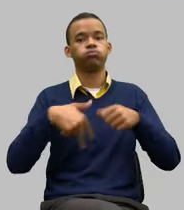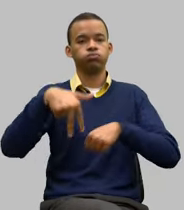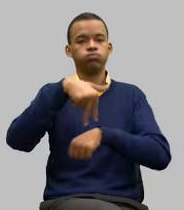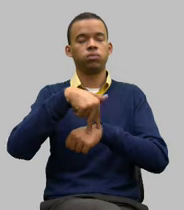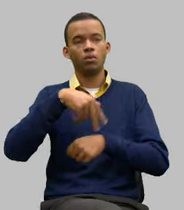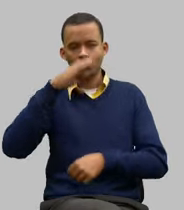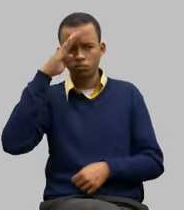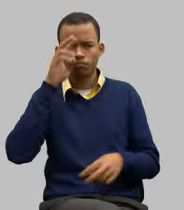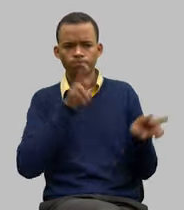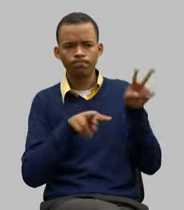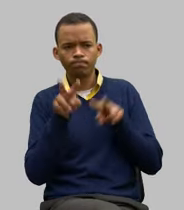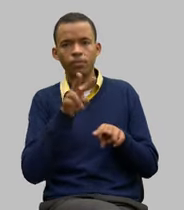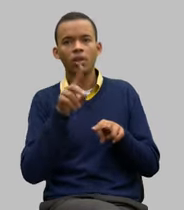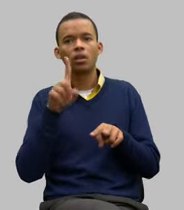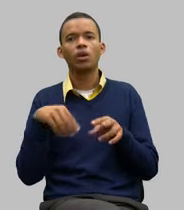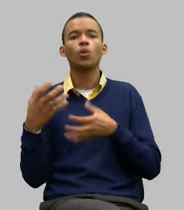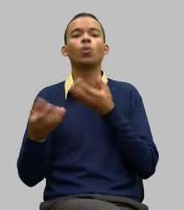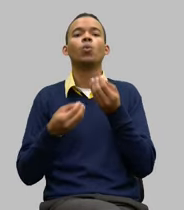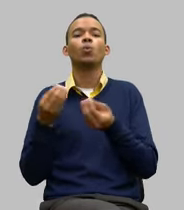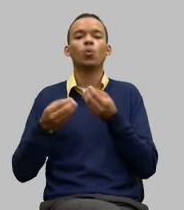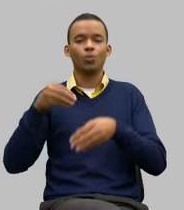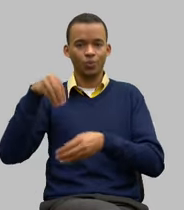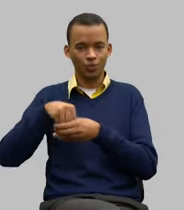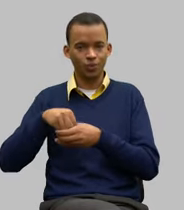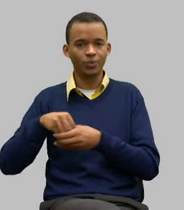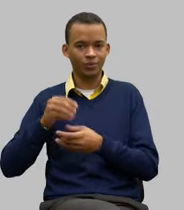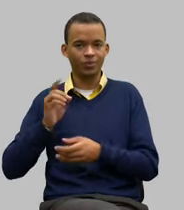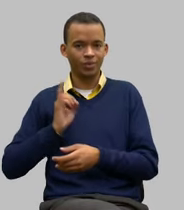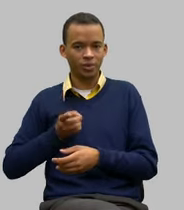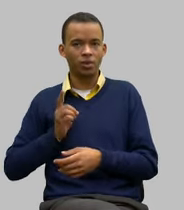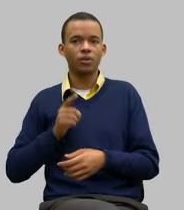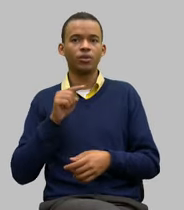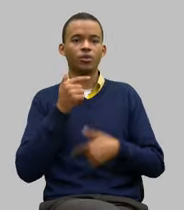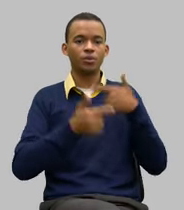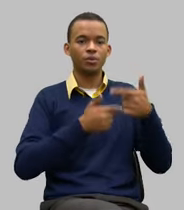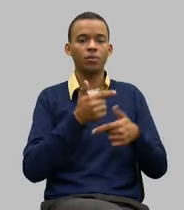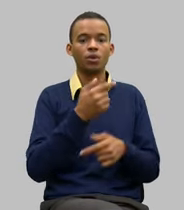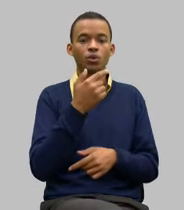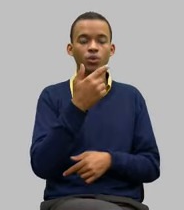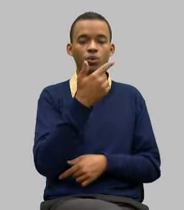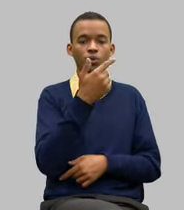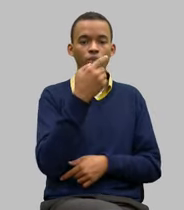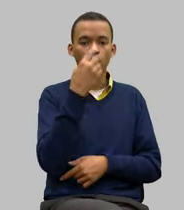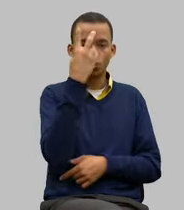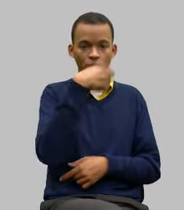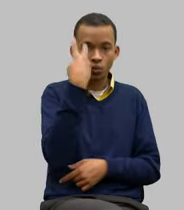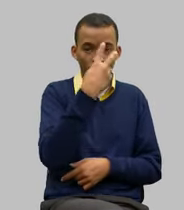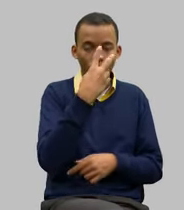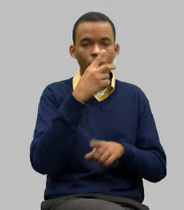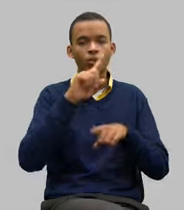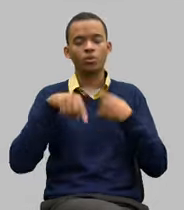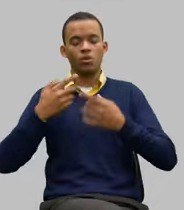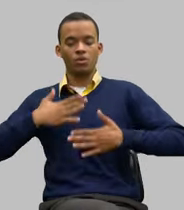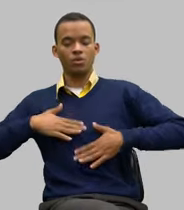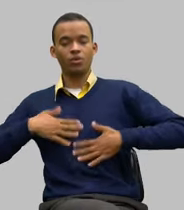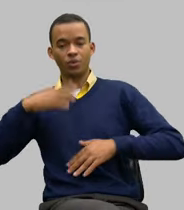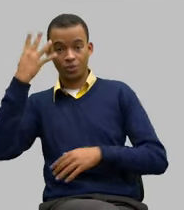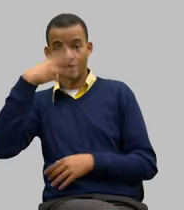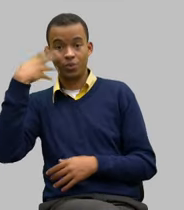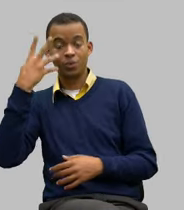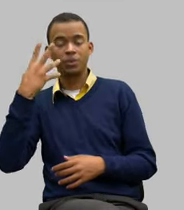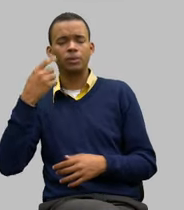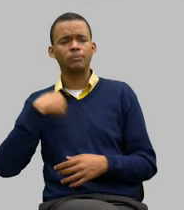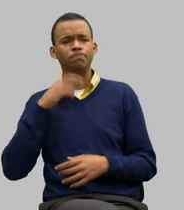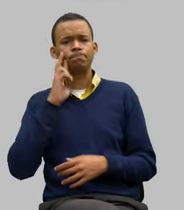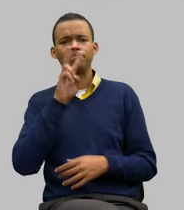sentinela na guarda de quartel a gente trabalha 2 horas e descansa quatro como é que você deixa um policial penal lá sem condição nenhuma